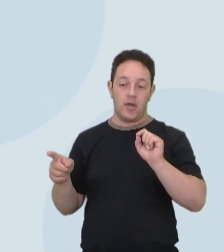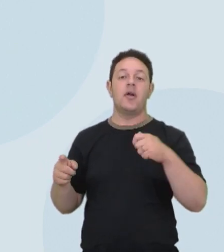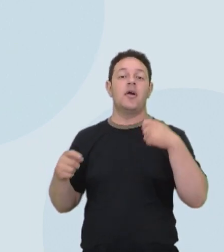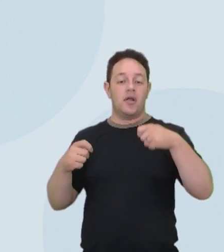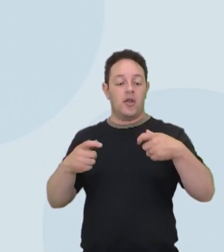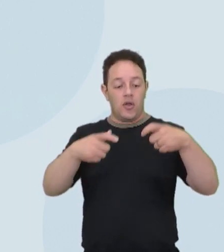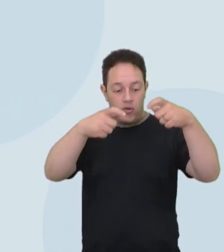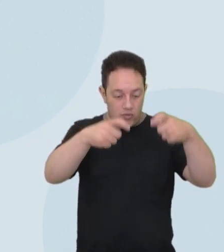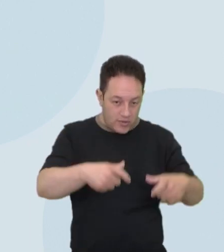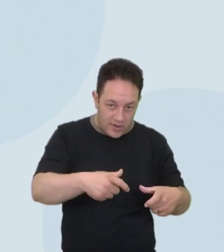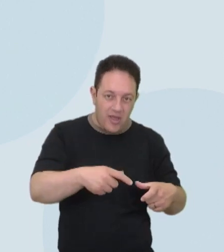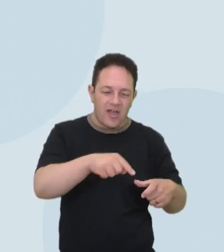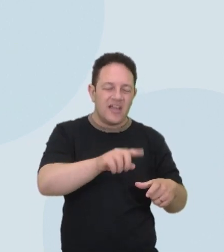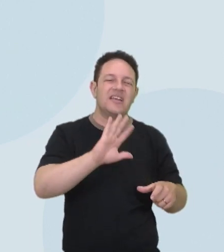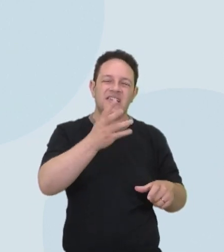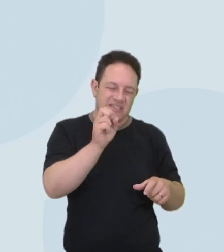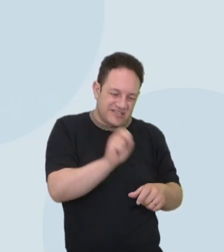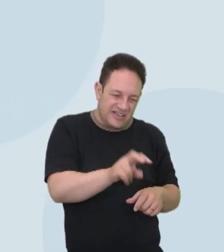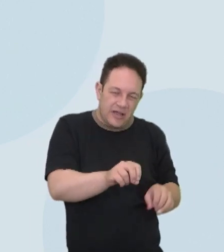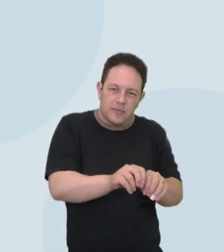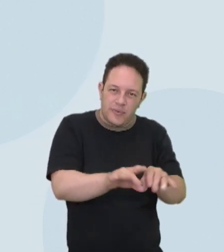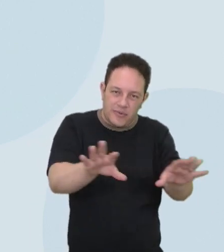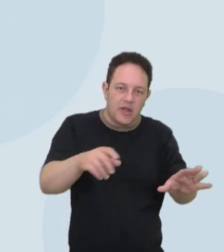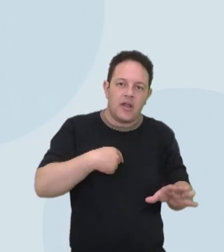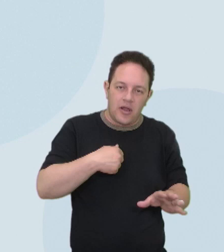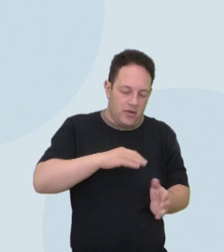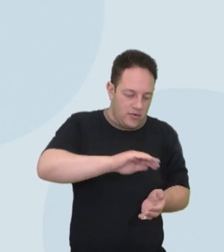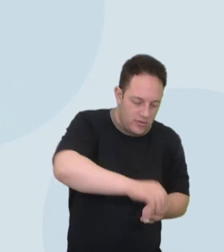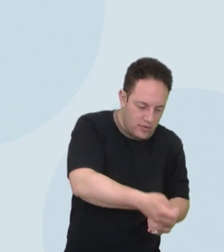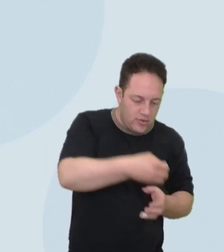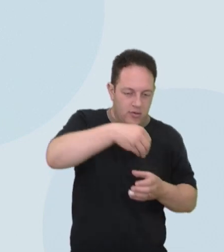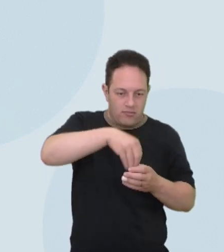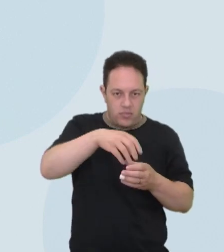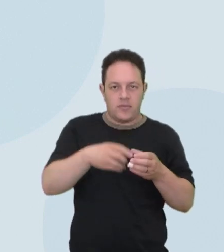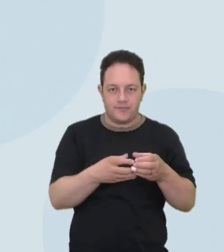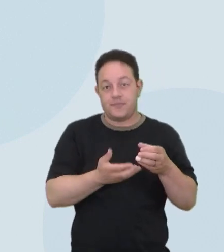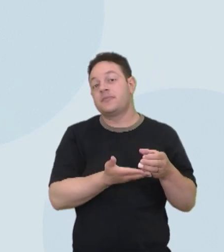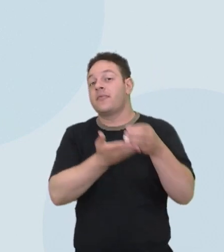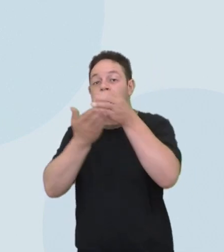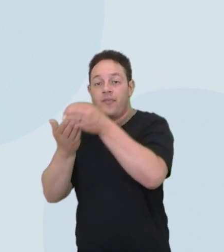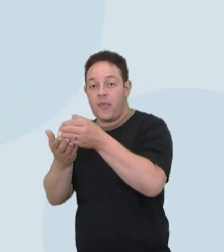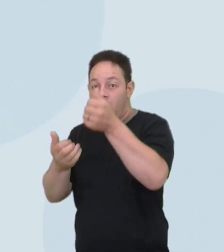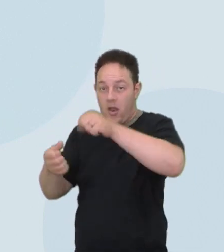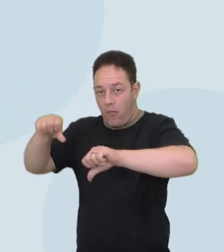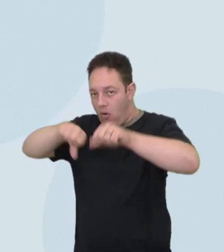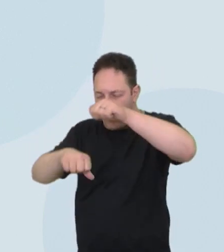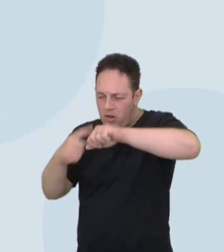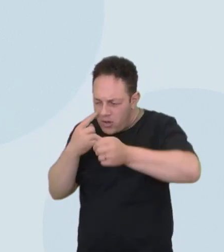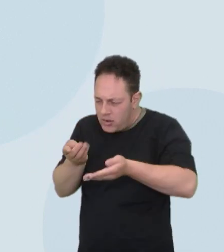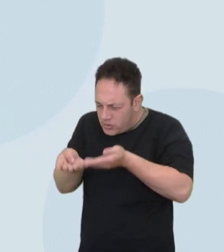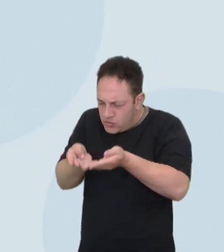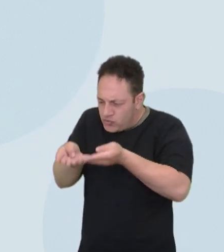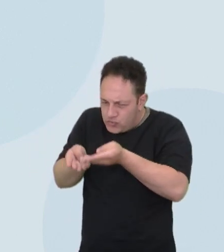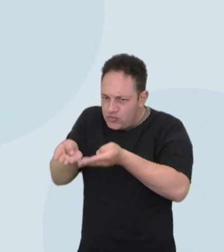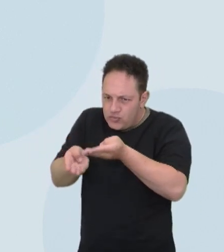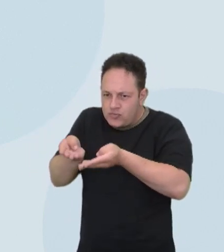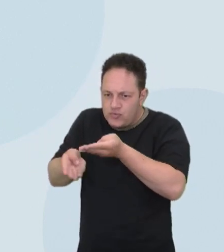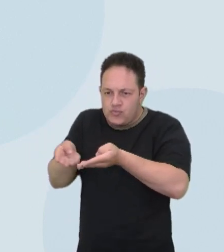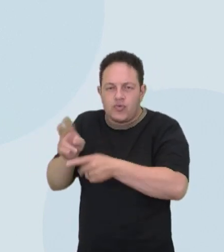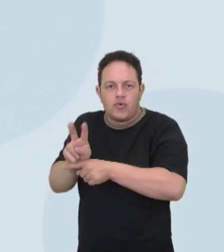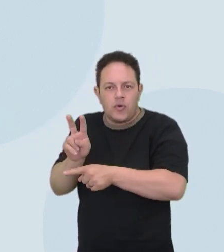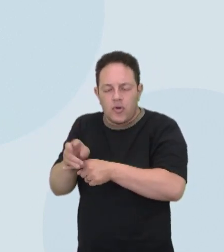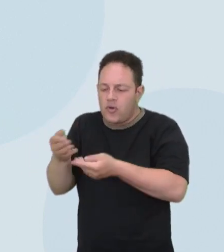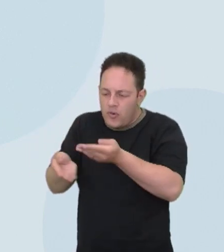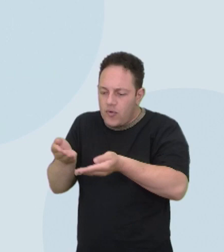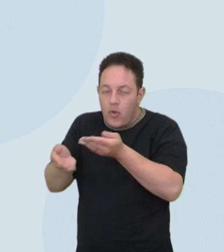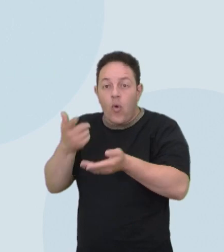retirada do material contaminado, que é enviado para um laboratório, e aí então esse material é tratado nesse laboratório, ou seja, tratado